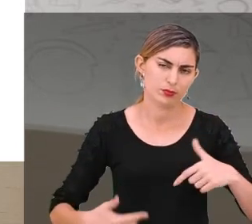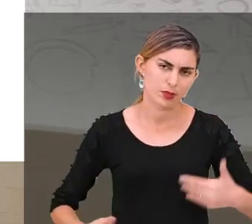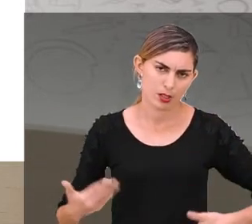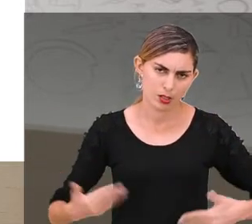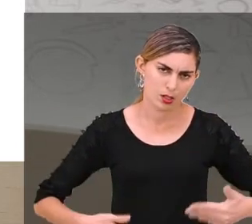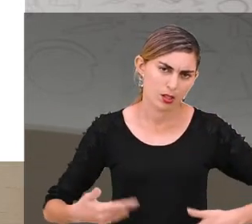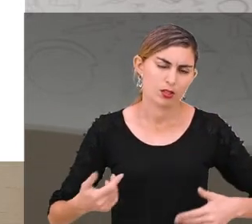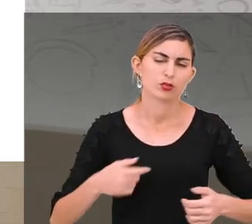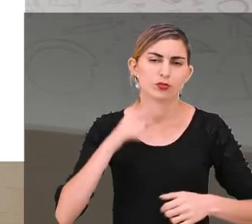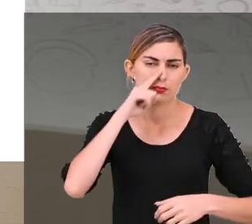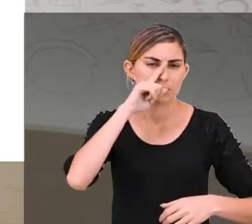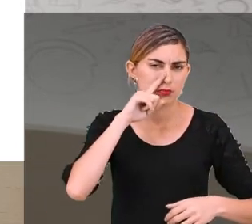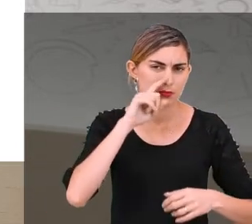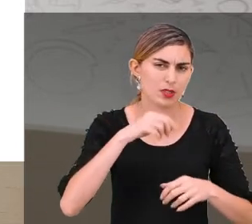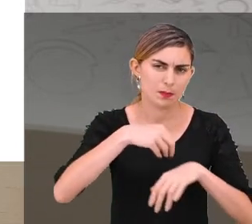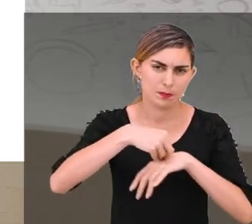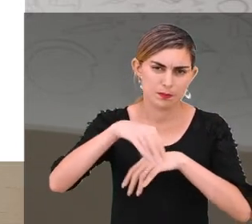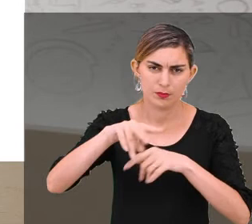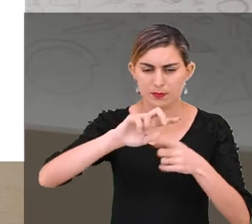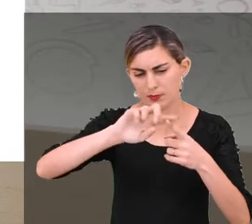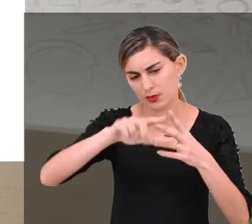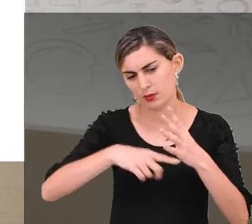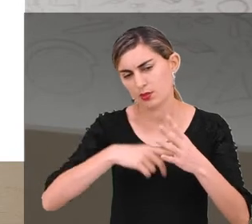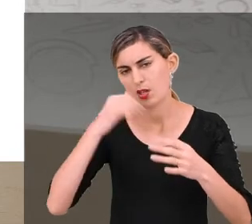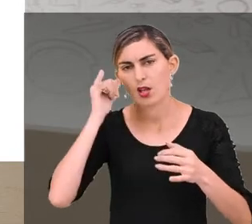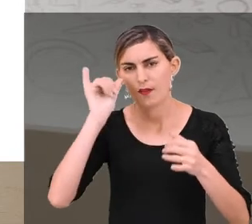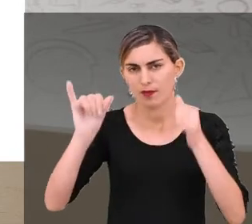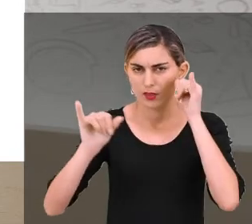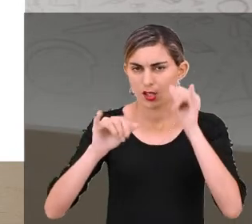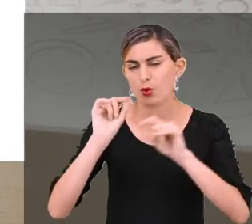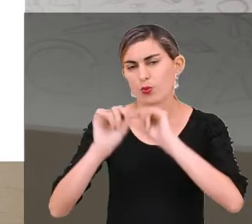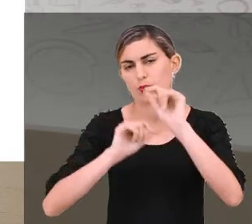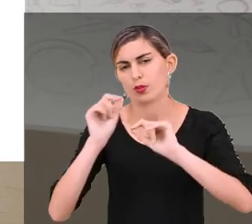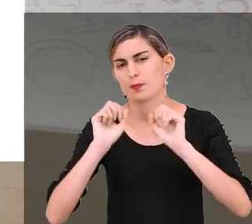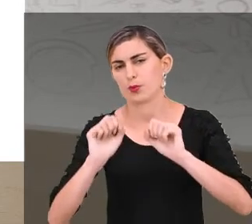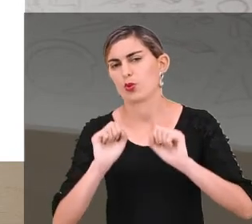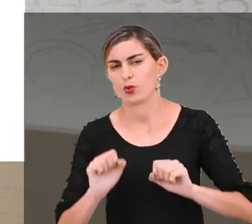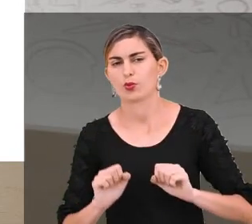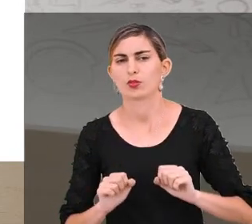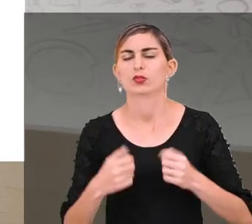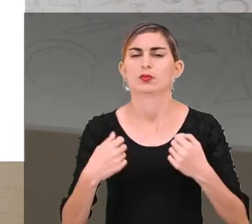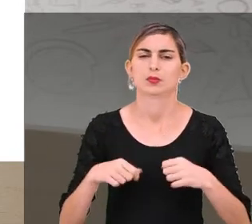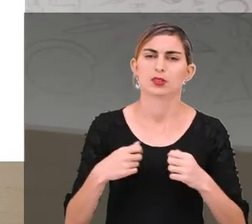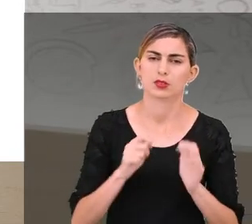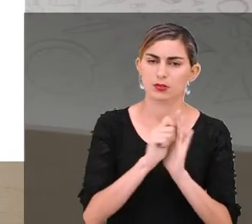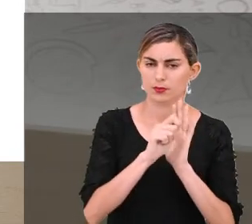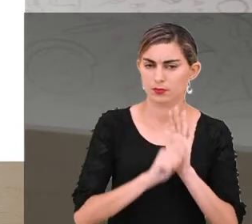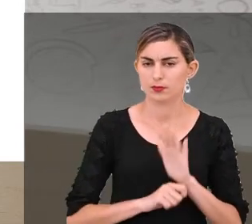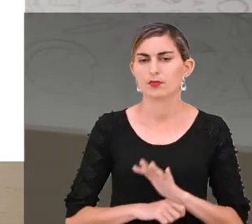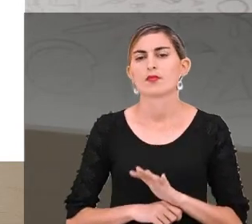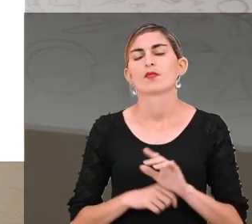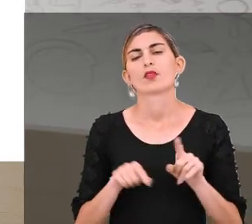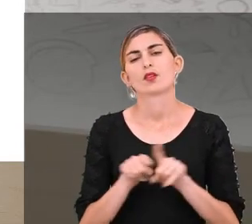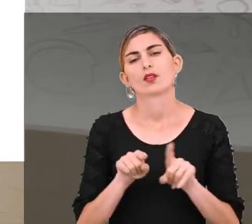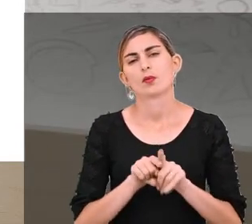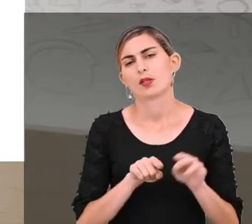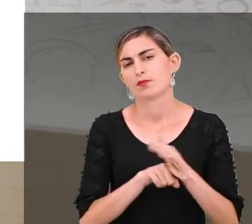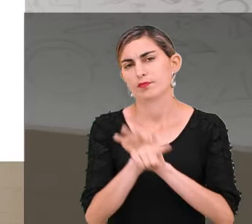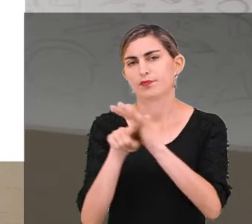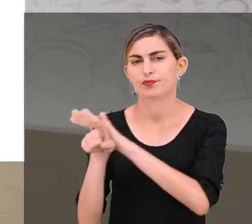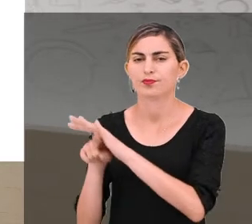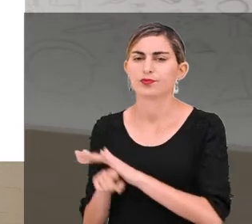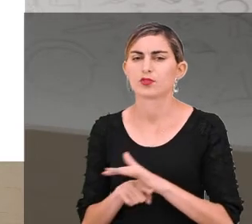colaboradores quanto ao risco e as medidas de controle que podem ser adotadas, que devem ser adotadas, e